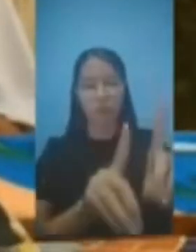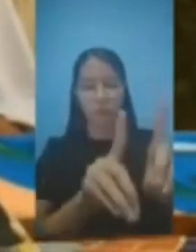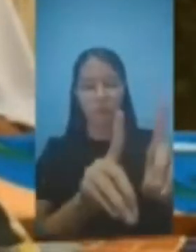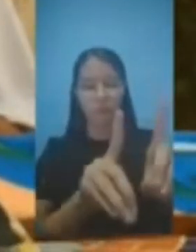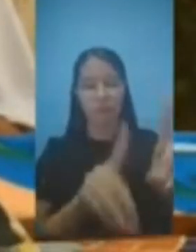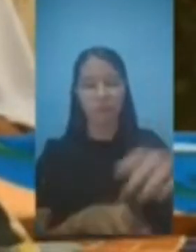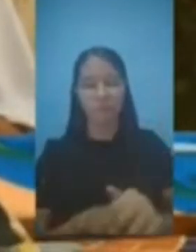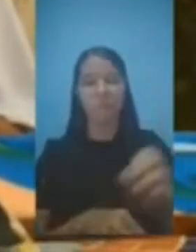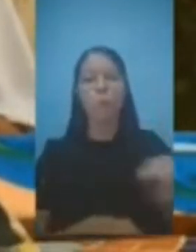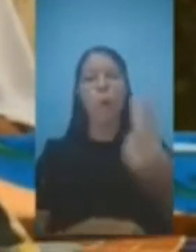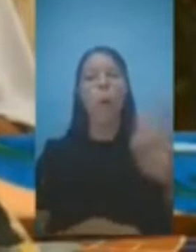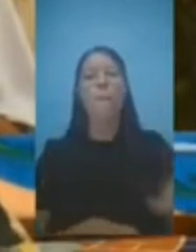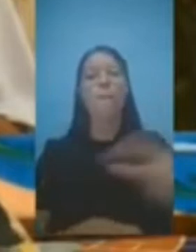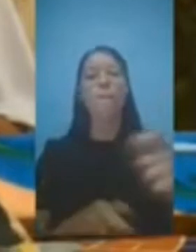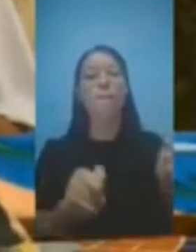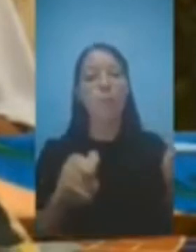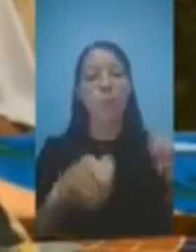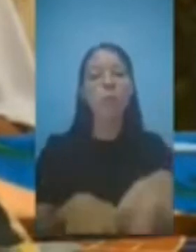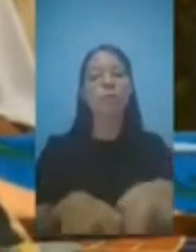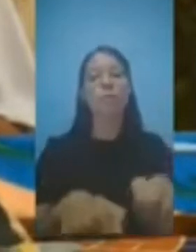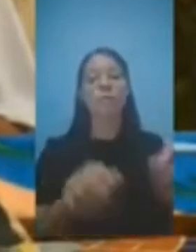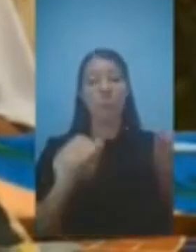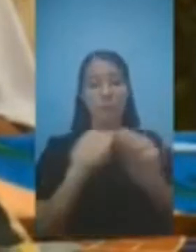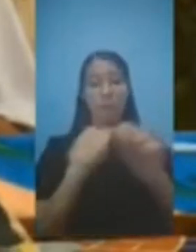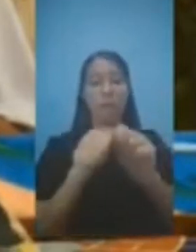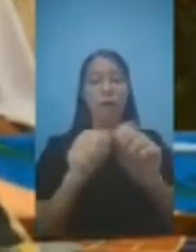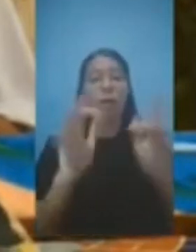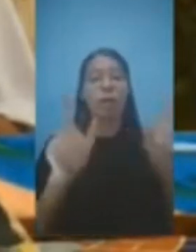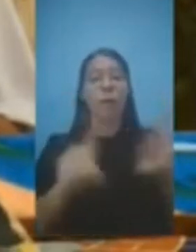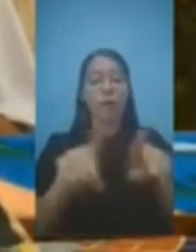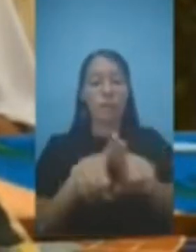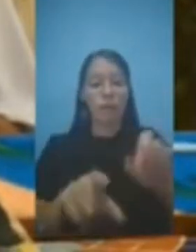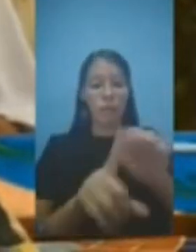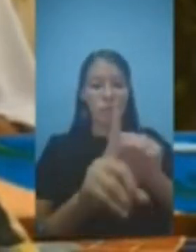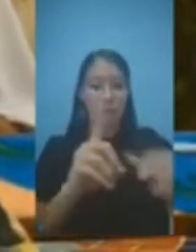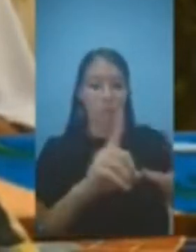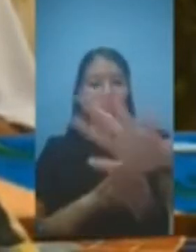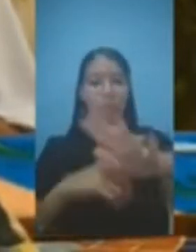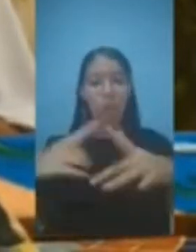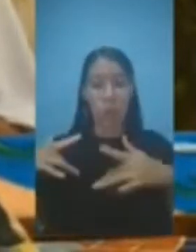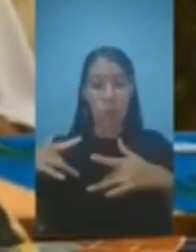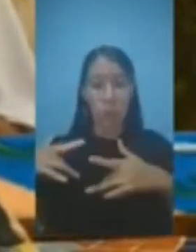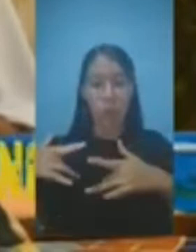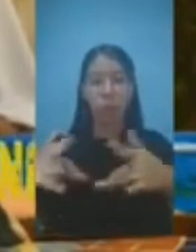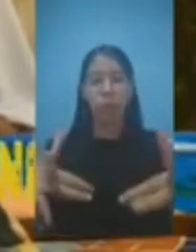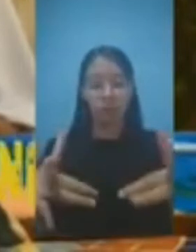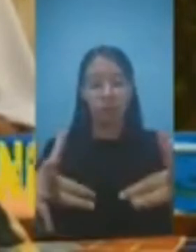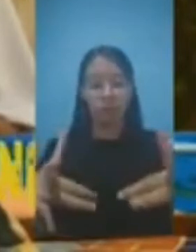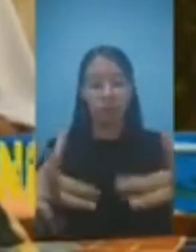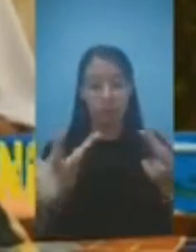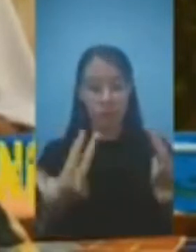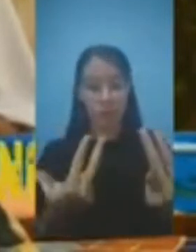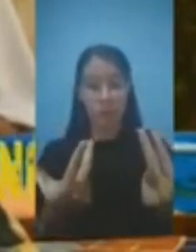Que todos tenham, possam fazer e contribuir com a sociedade de uma